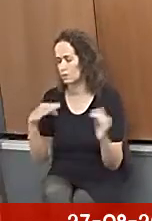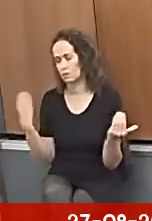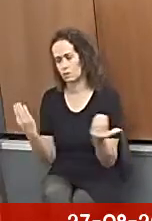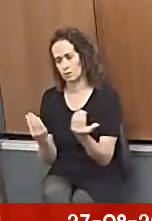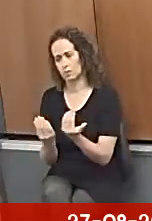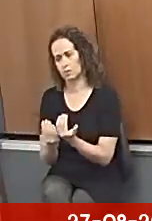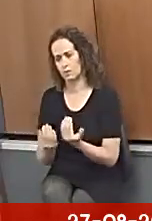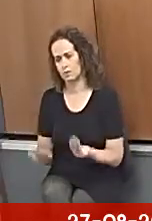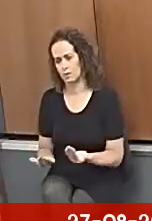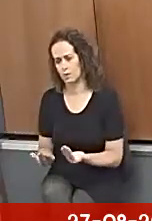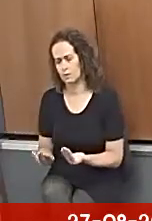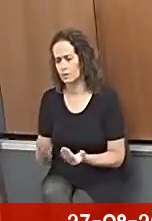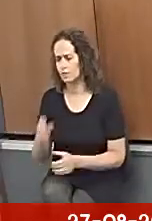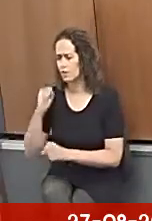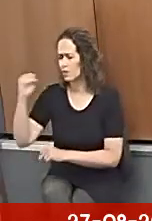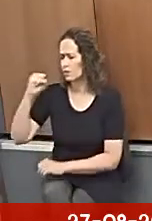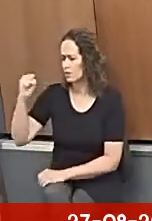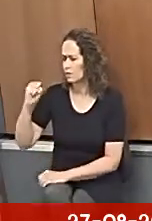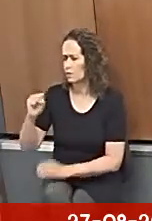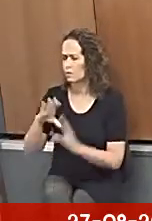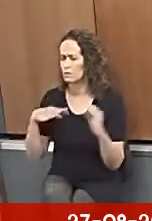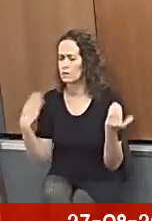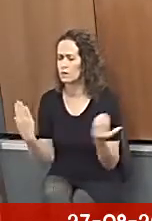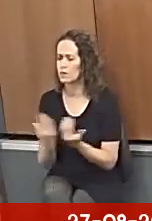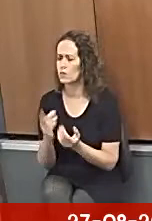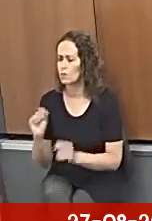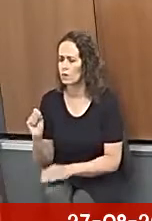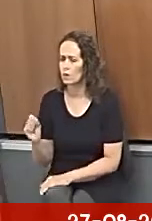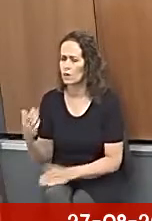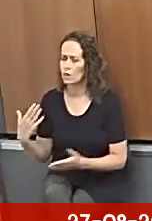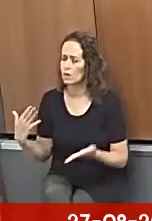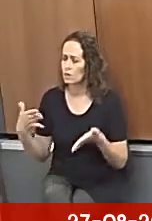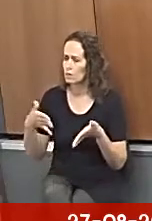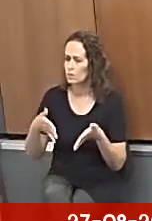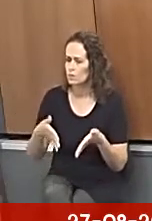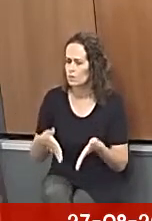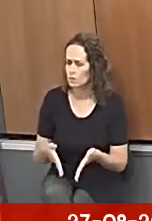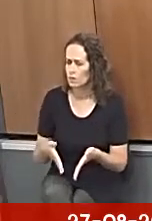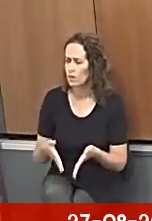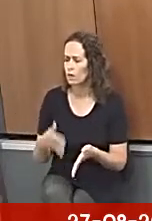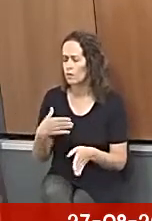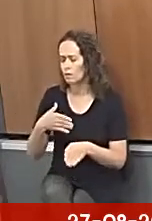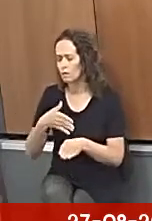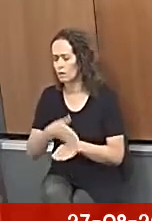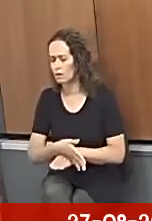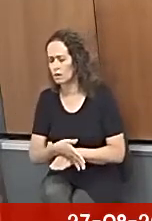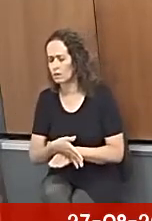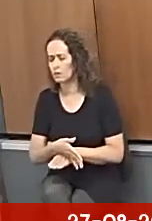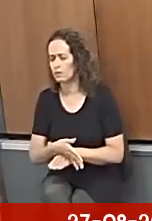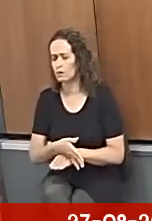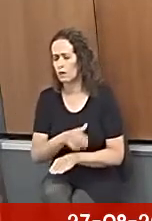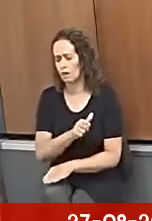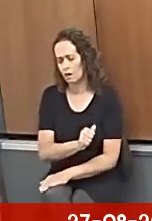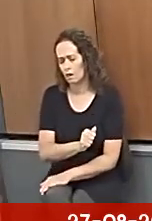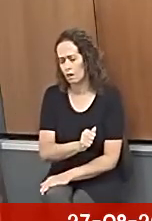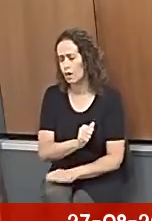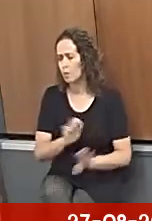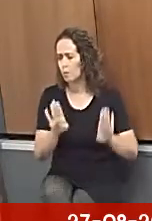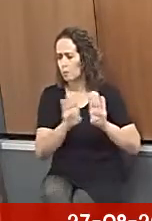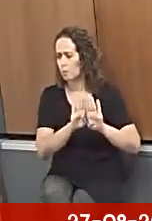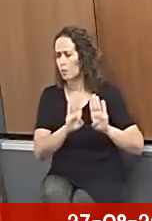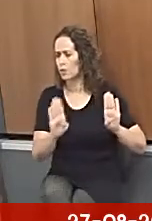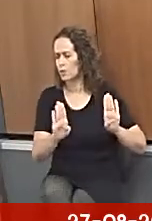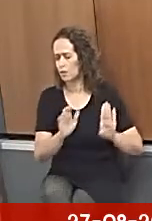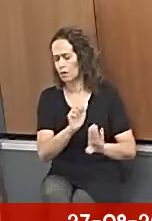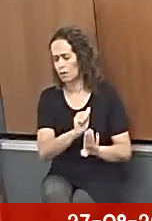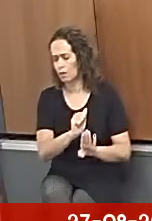visitantes para quem não sabe ele chega no mineirinho passou pela passarela e então acho que salvo engano dos portões a ou b posso estar enganado é ea